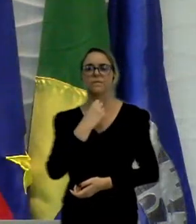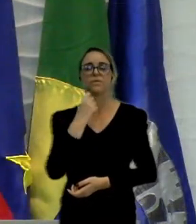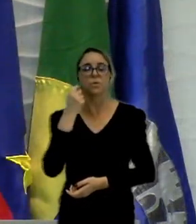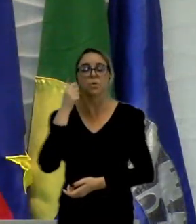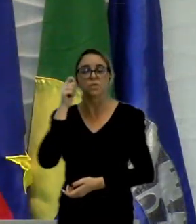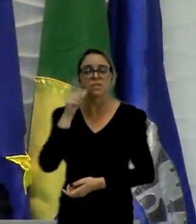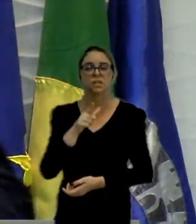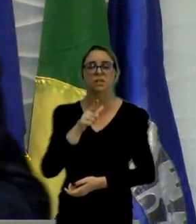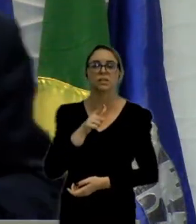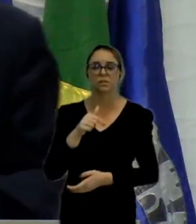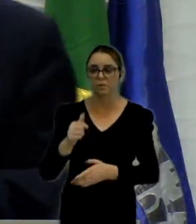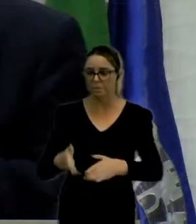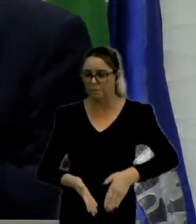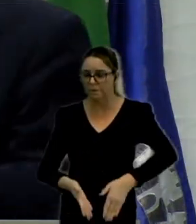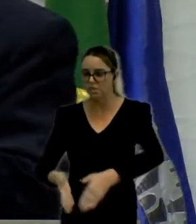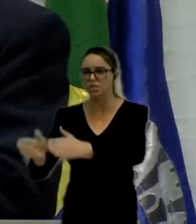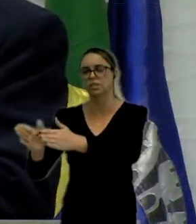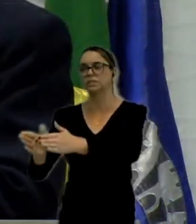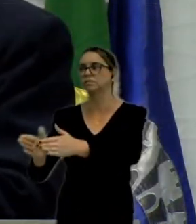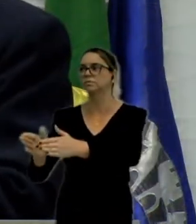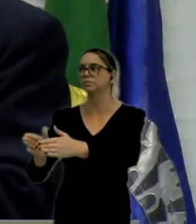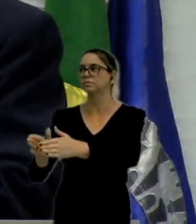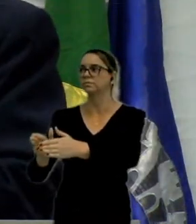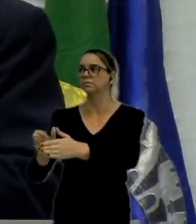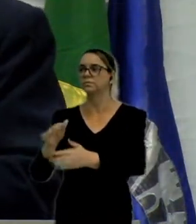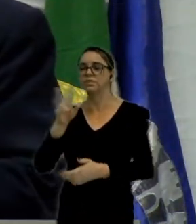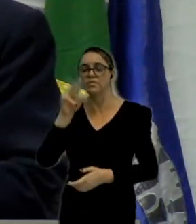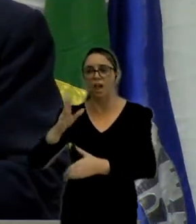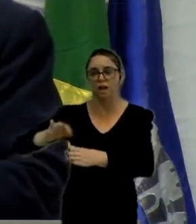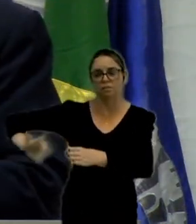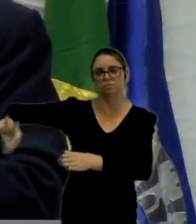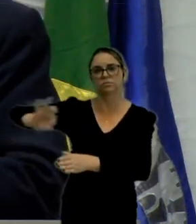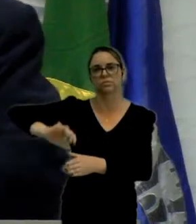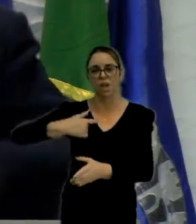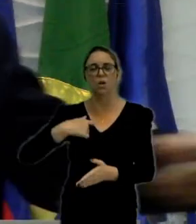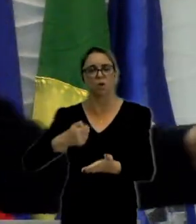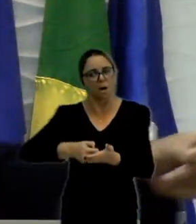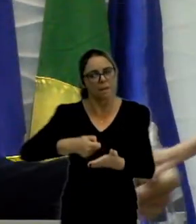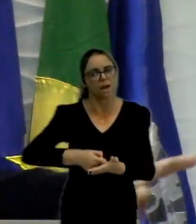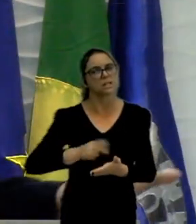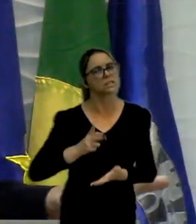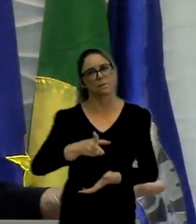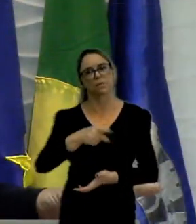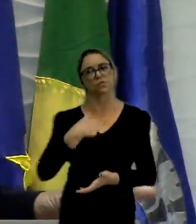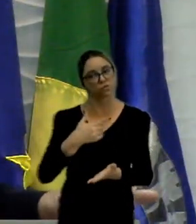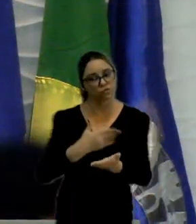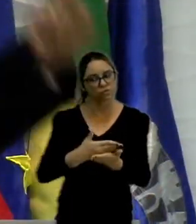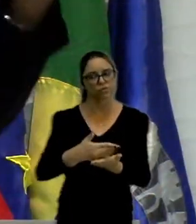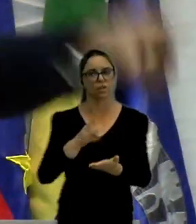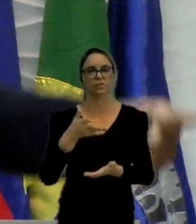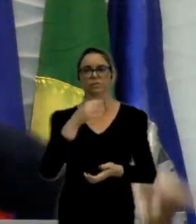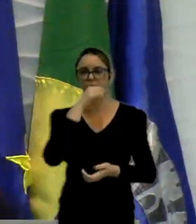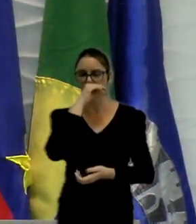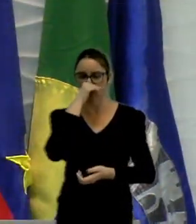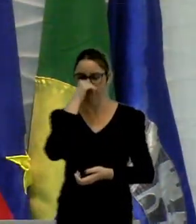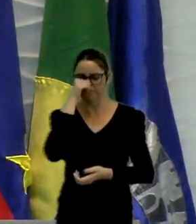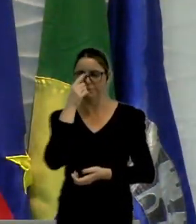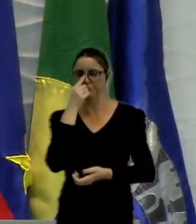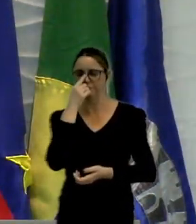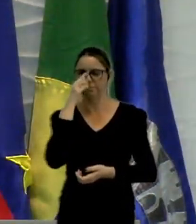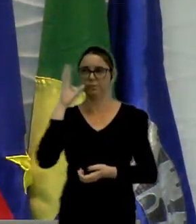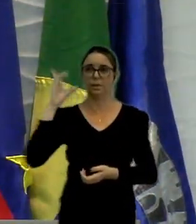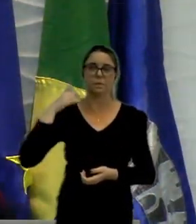pista ali para a Vila do Espírito Santo, eu não vou parar de cobrar. Já comecei. É com o deputado, é